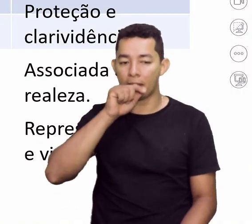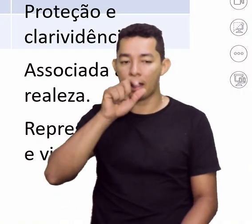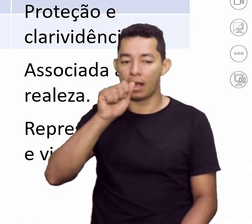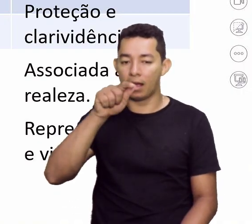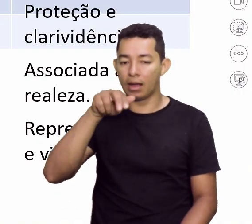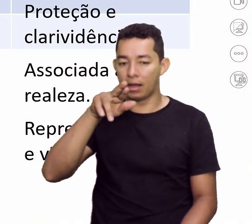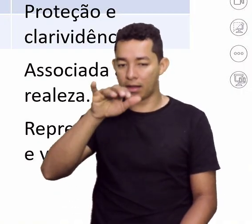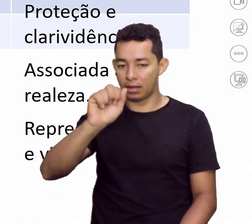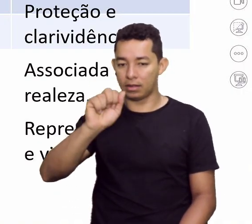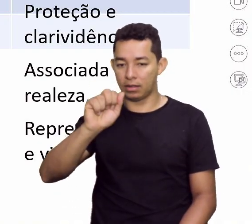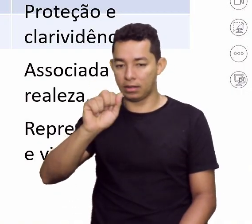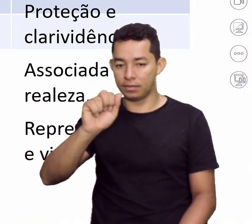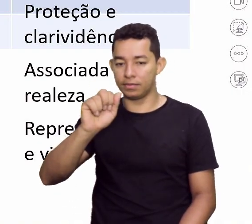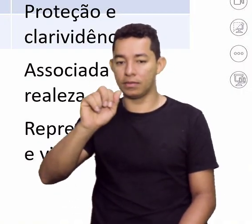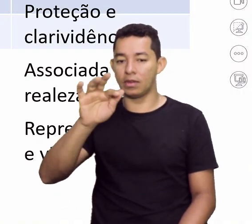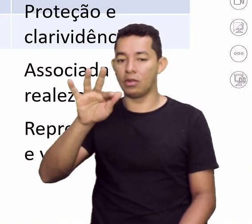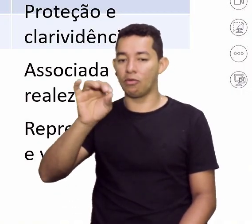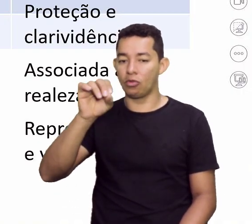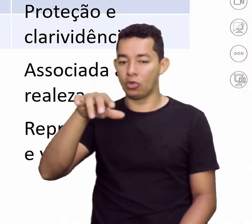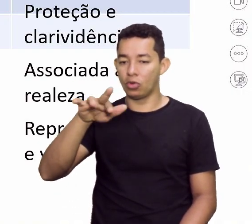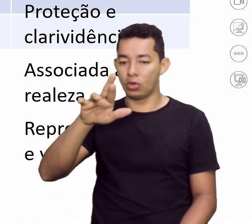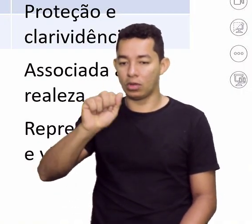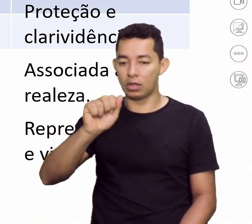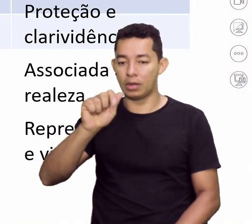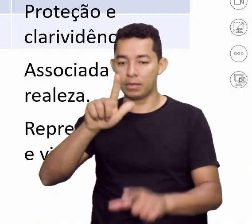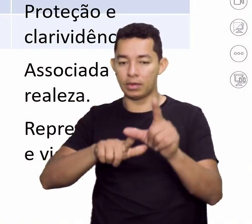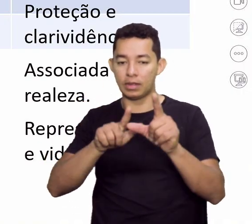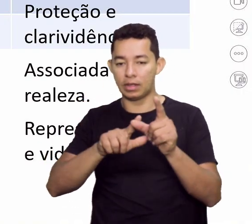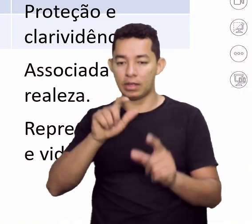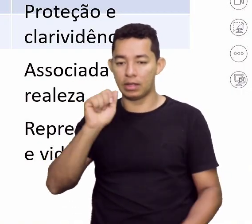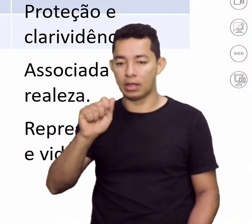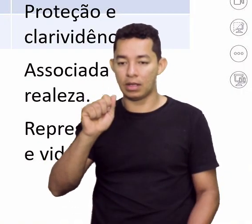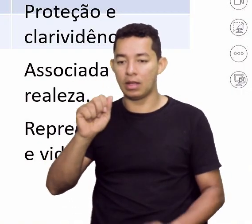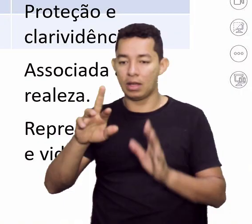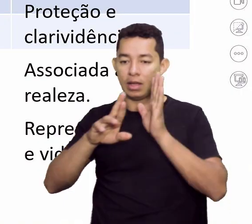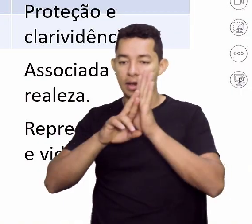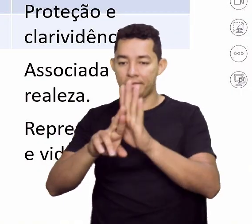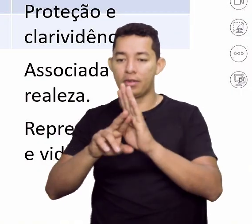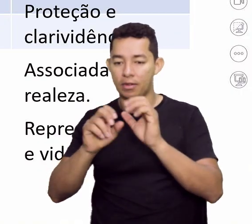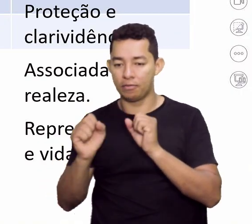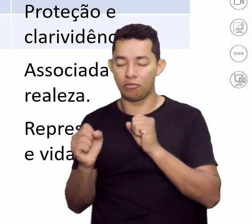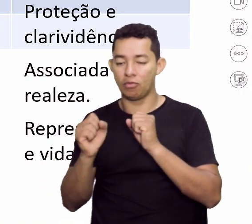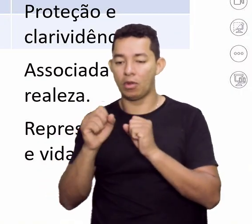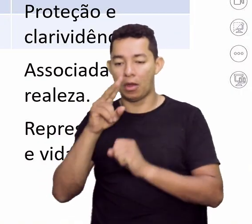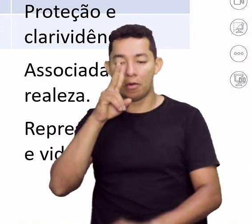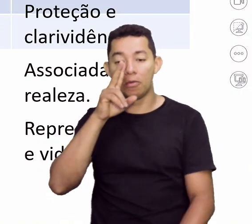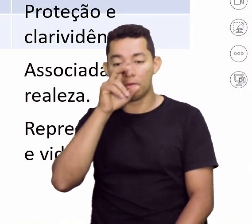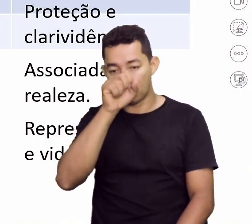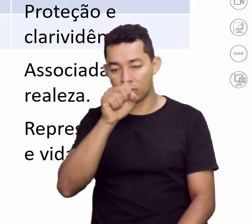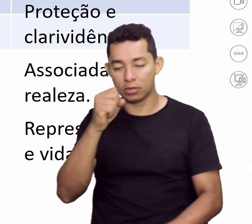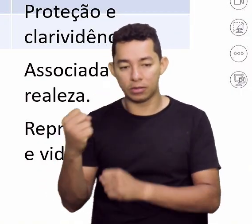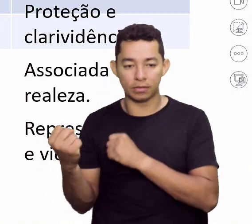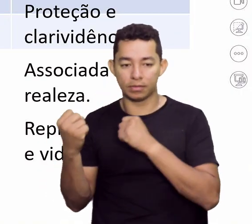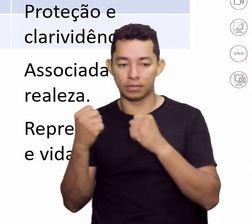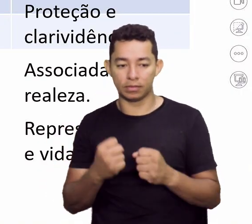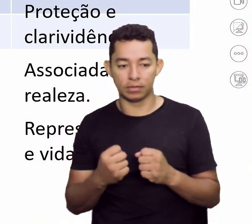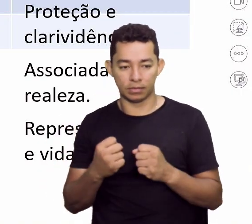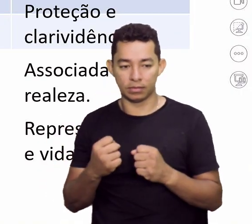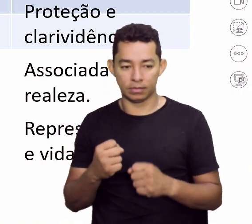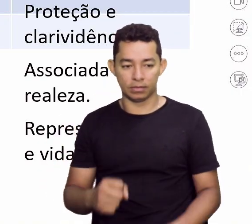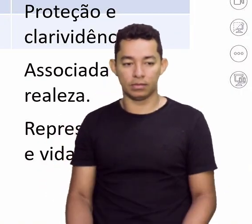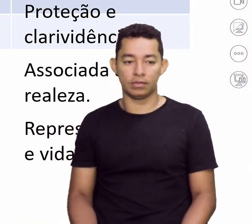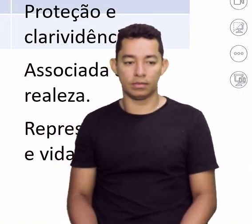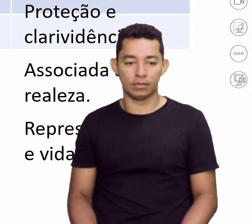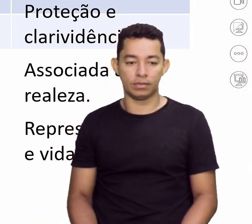fonograma da letra A, representando força e poder. Estude detalhadamente cada um desses